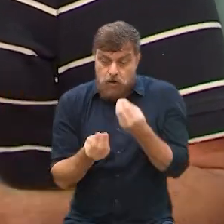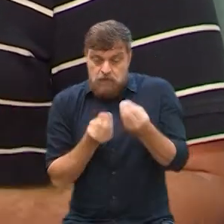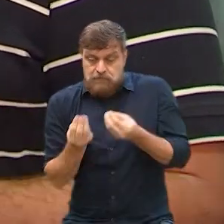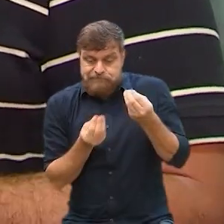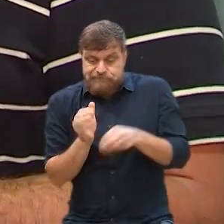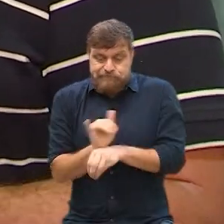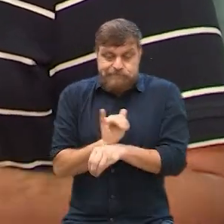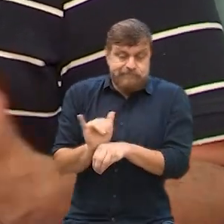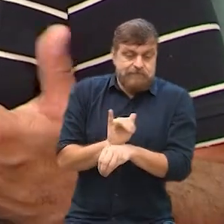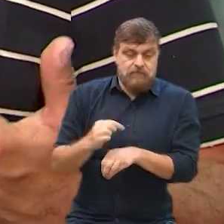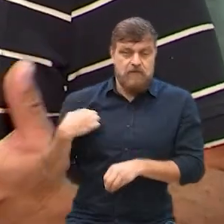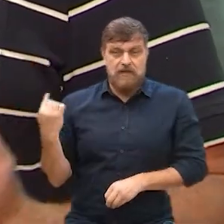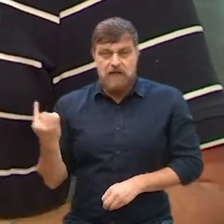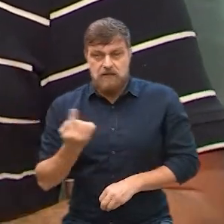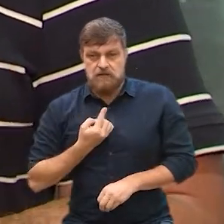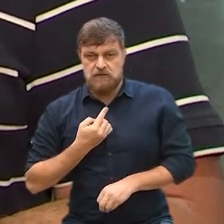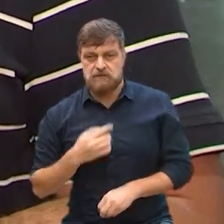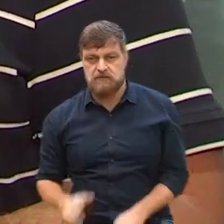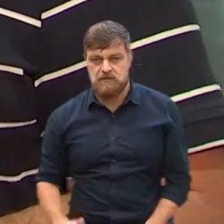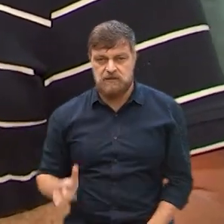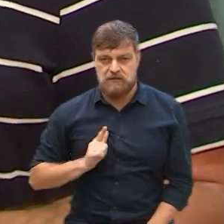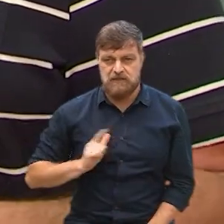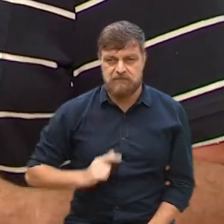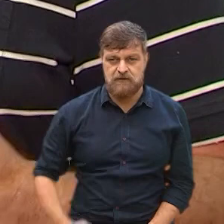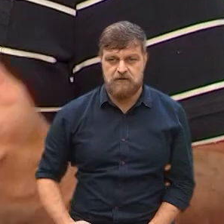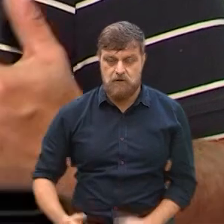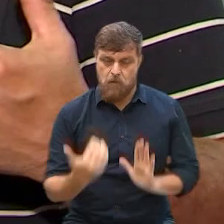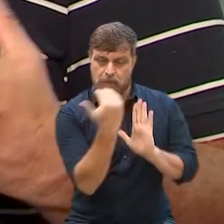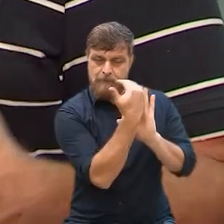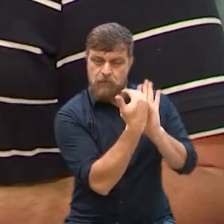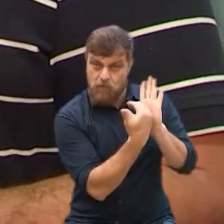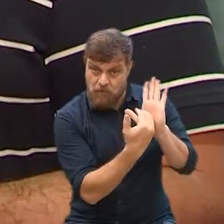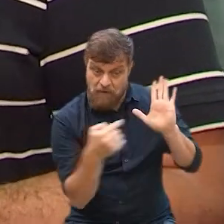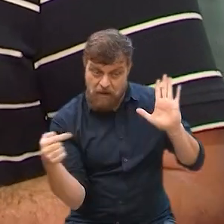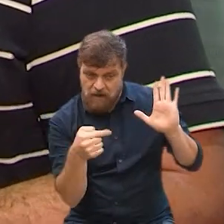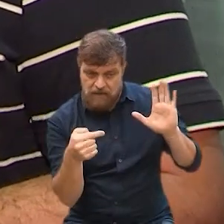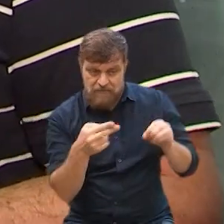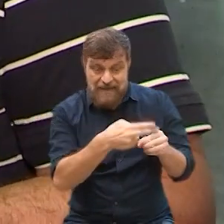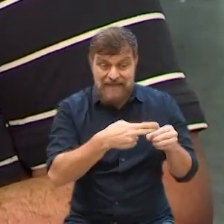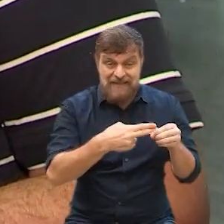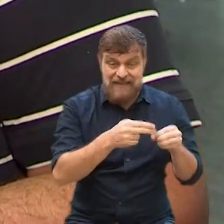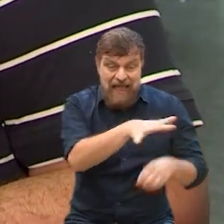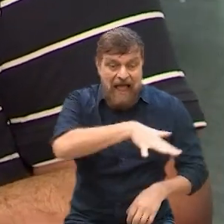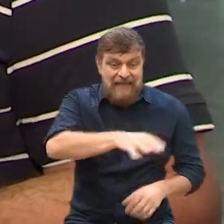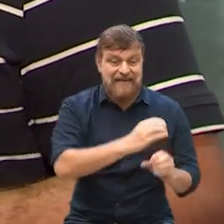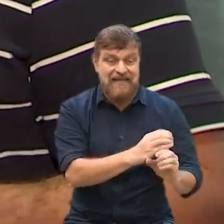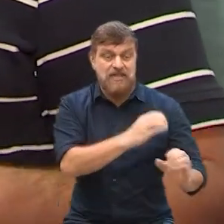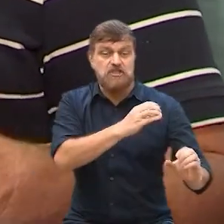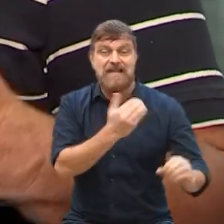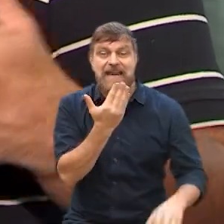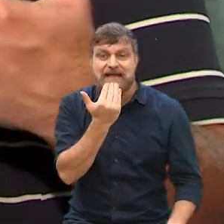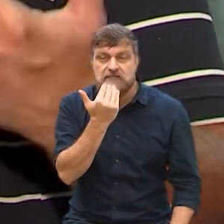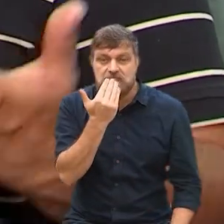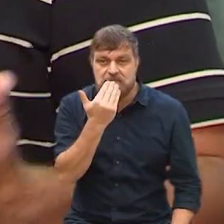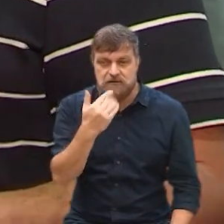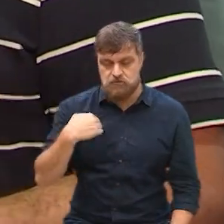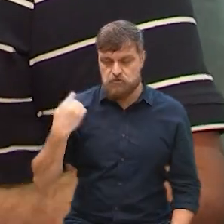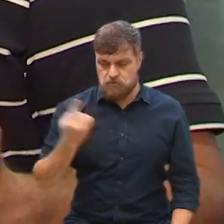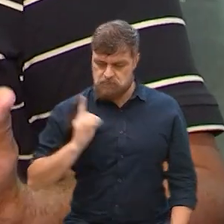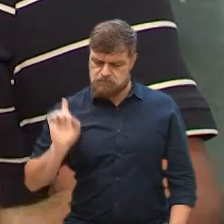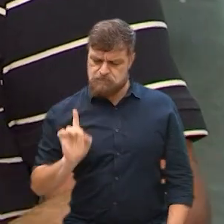nós participamos de um programa da Unicamp, da Engenharia de Alimentos da Unicamp,